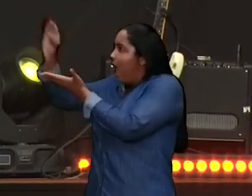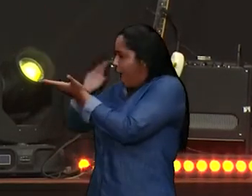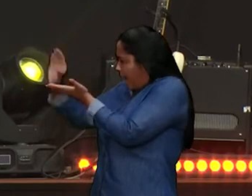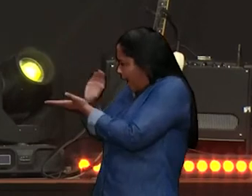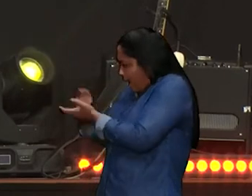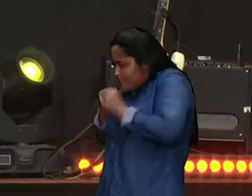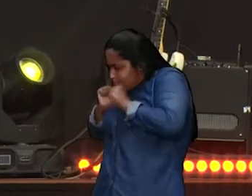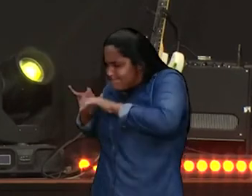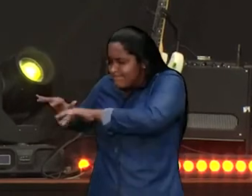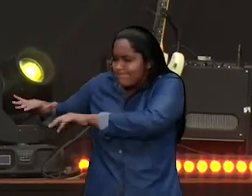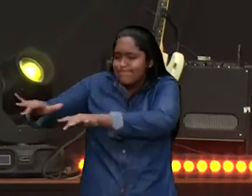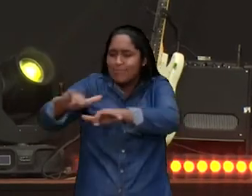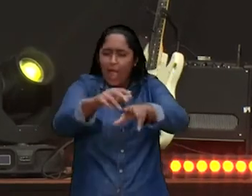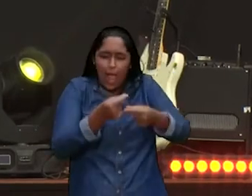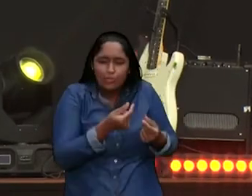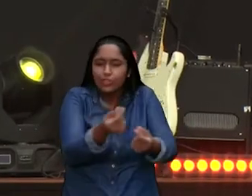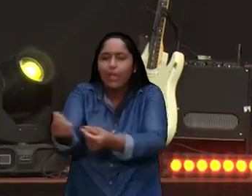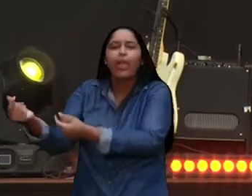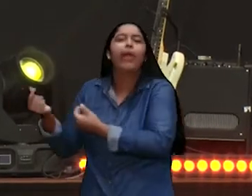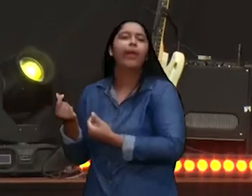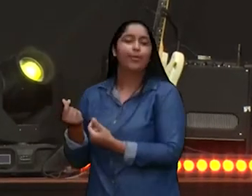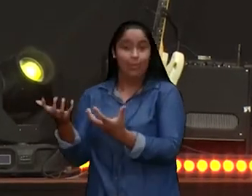de um mínimo 10 porcento